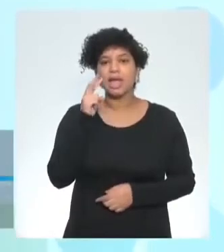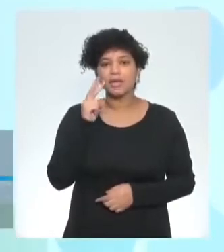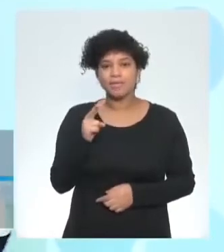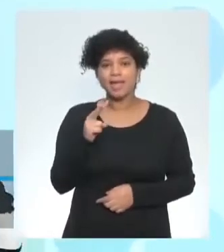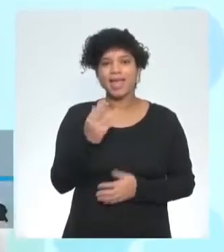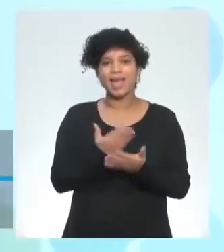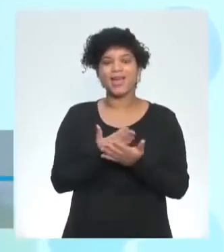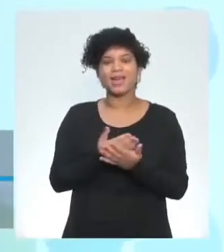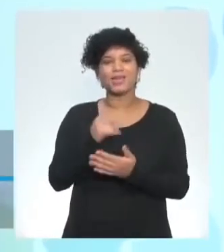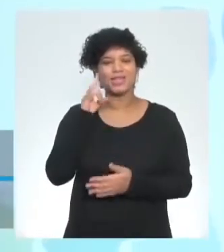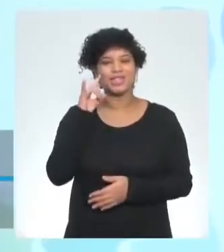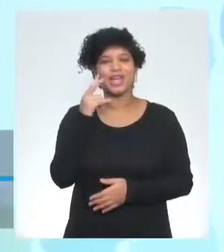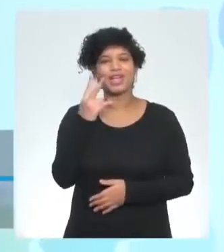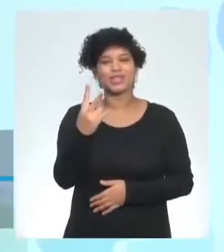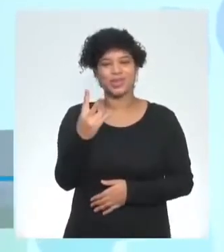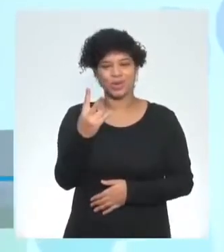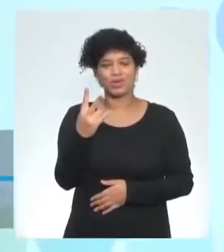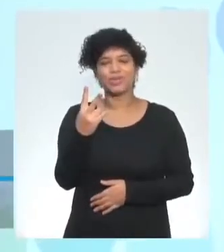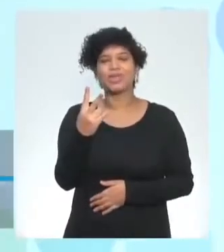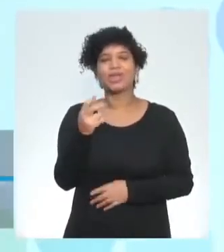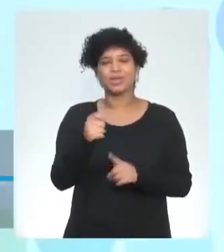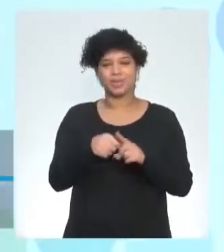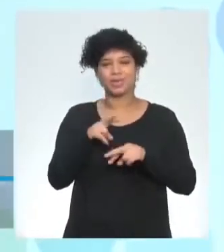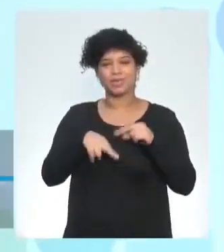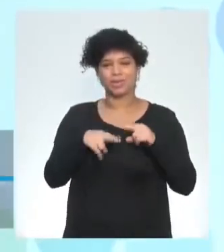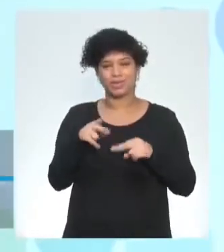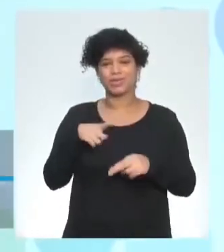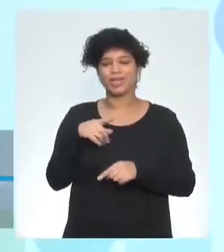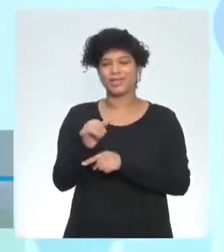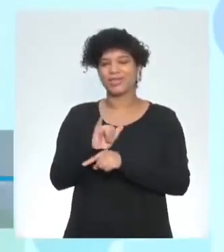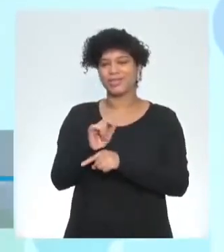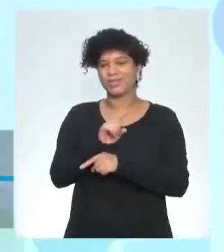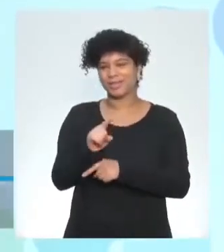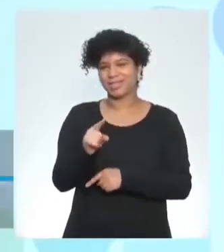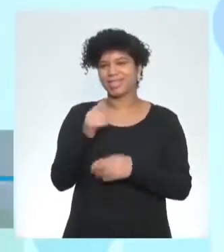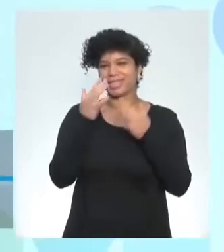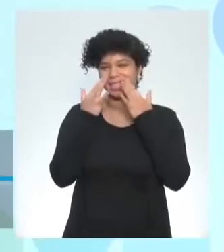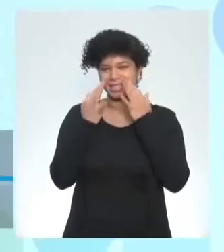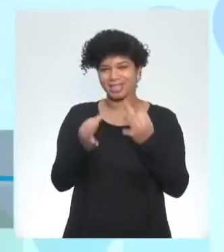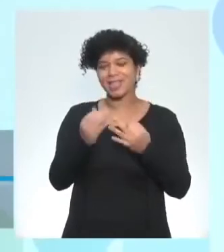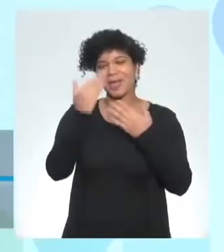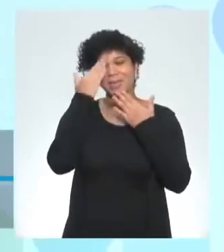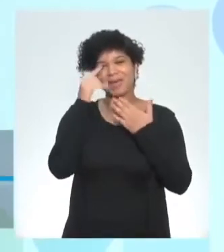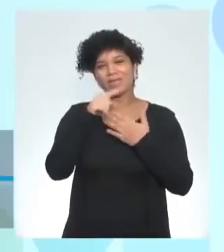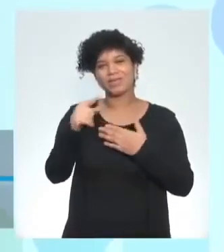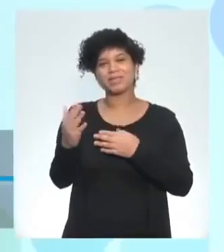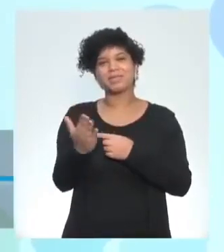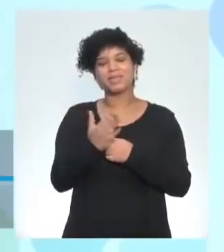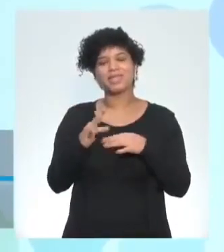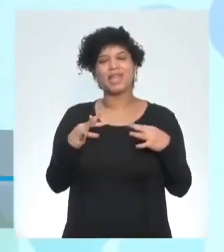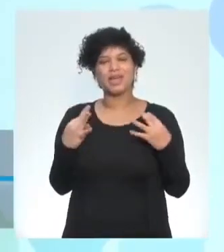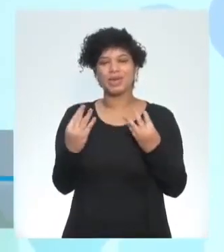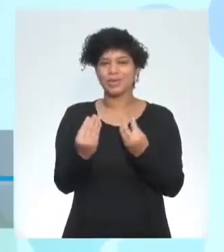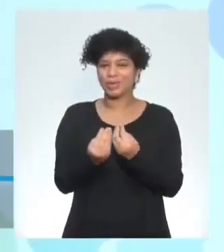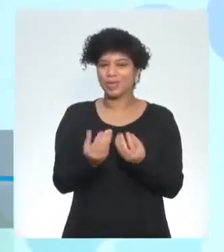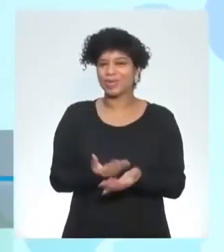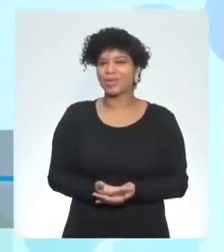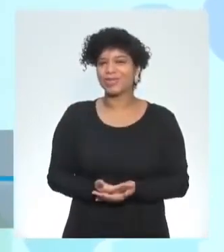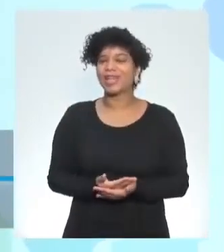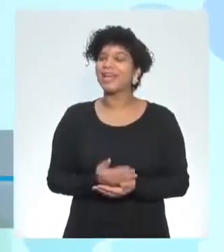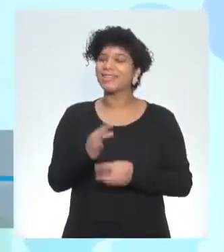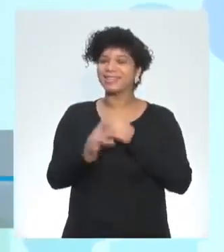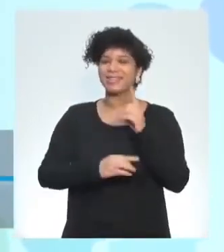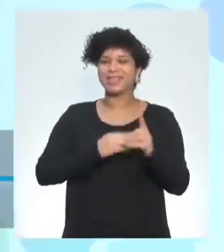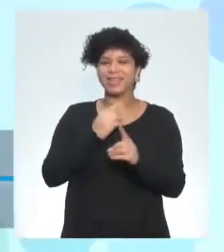dia 2/6, chama Retomada 3, está aí no canal do YouTube. Beleza, professor? E obrigada pela contribuição, obrigada a todos vocês. E até a